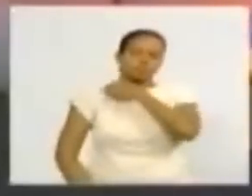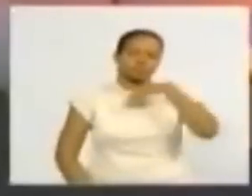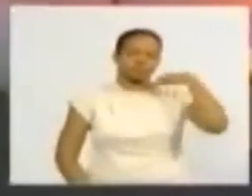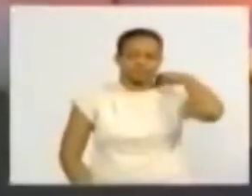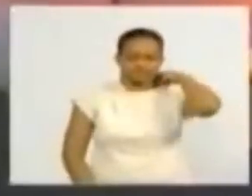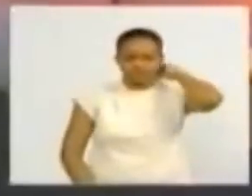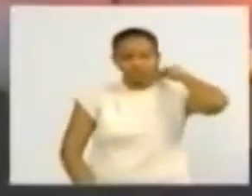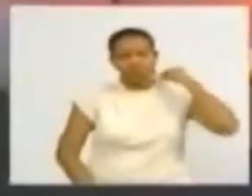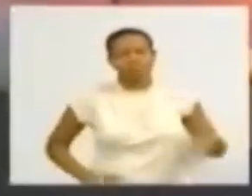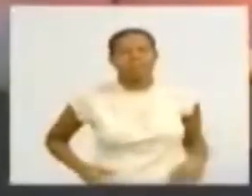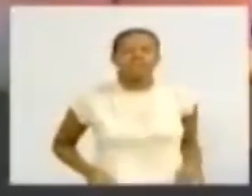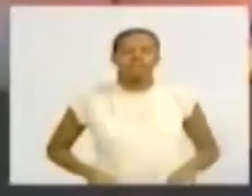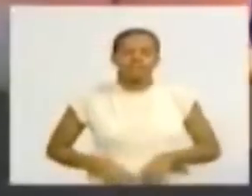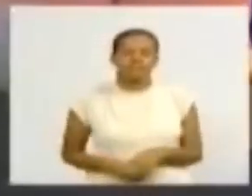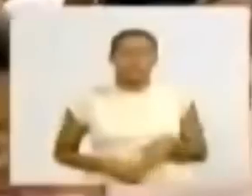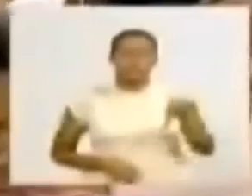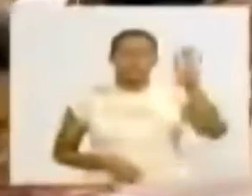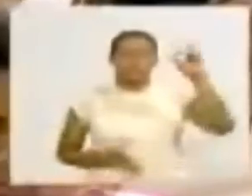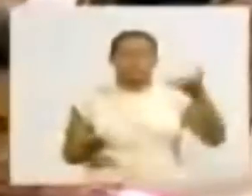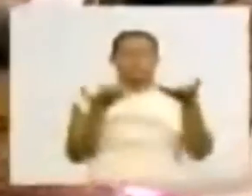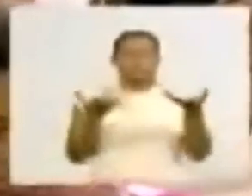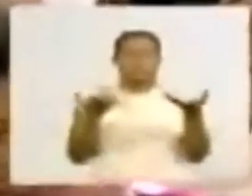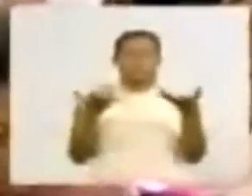Desejo a confiança das minhas criaturas.